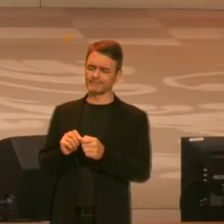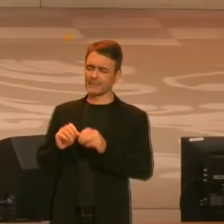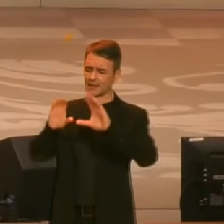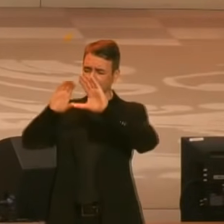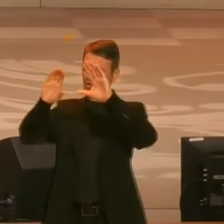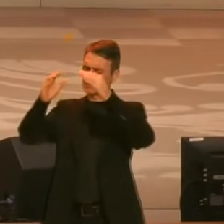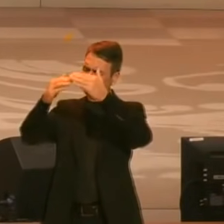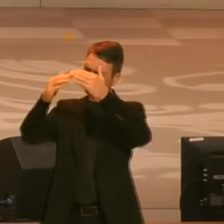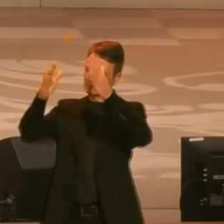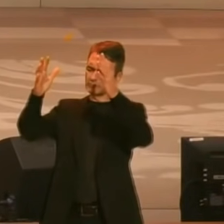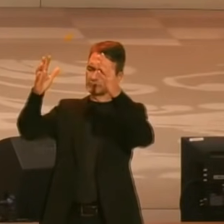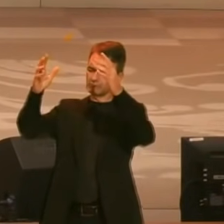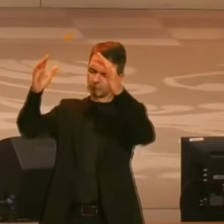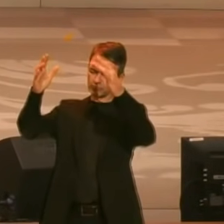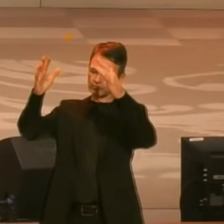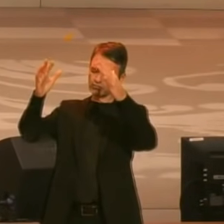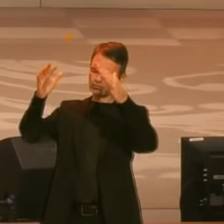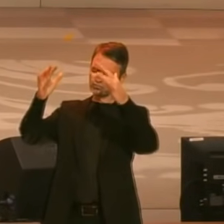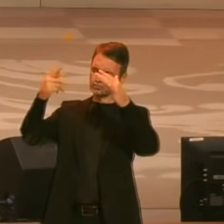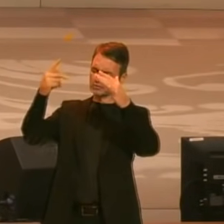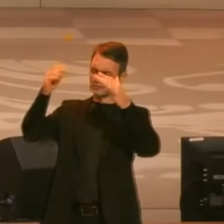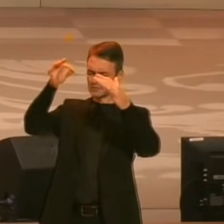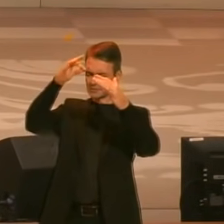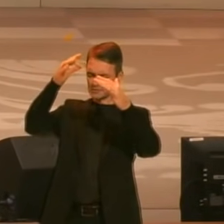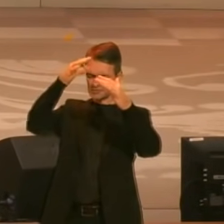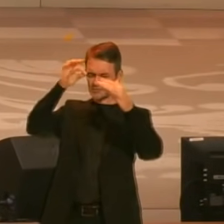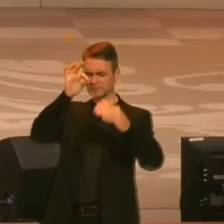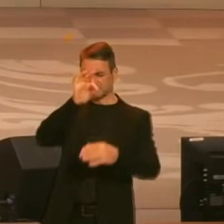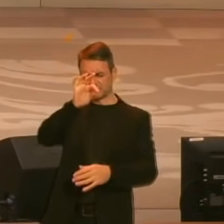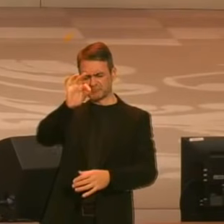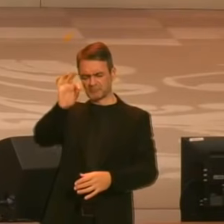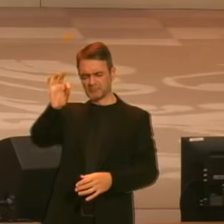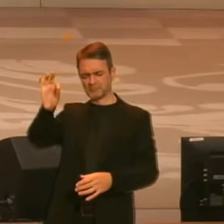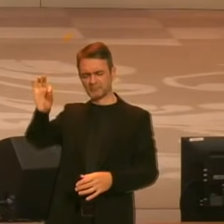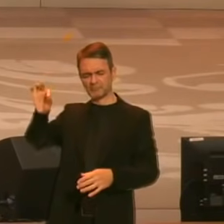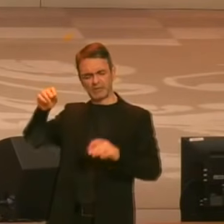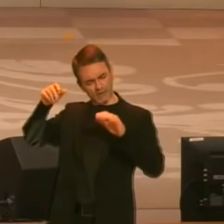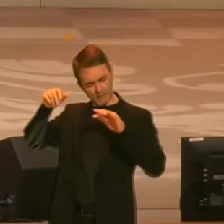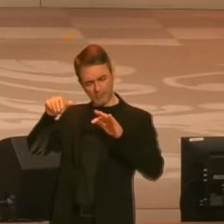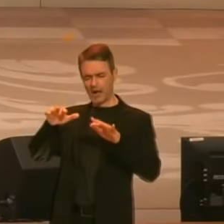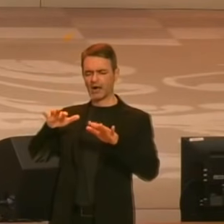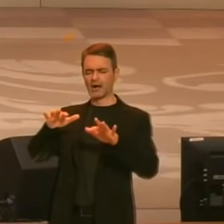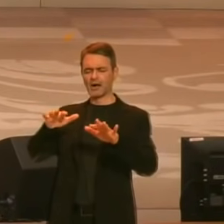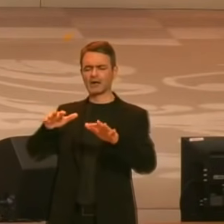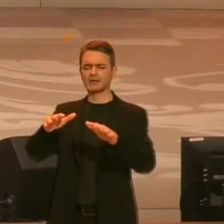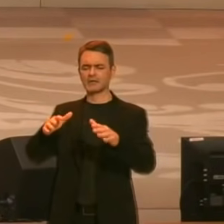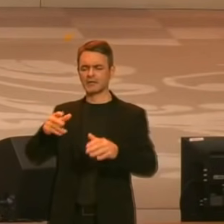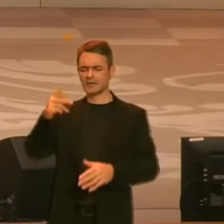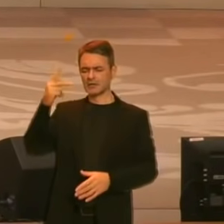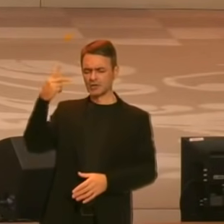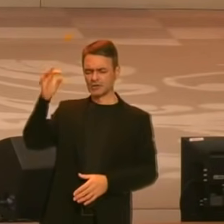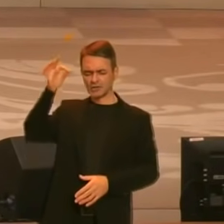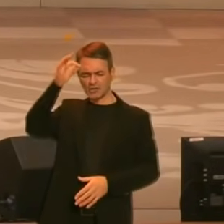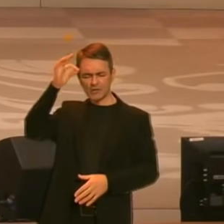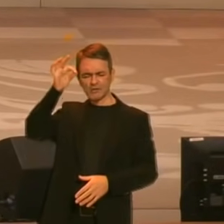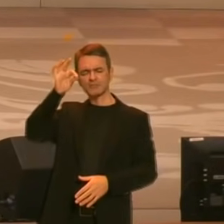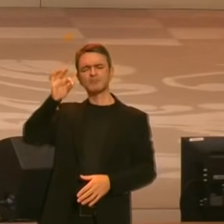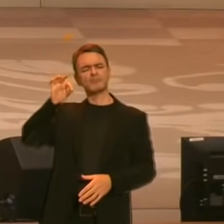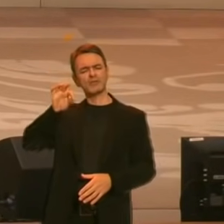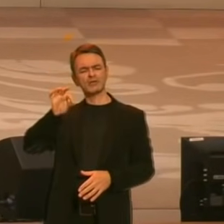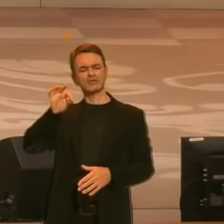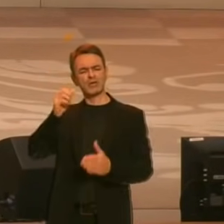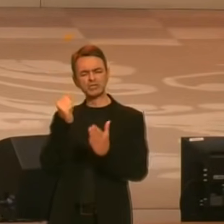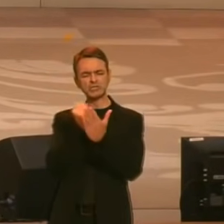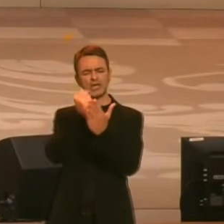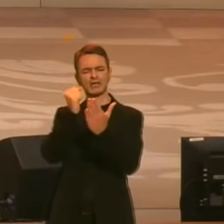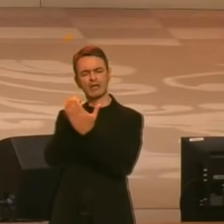agora e começa a derramar o Teu Espírito Santo sobre esses Teus filhos, e que o Teu Espírito não apenas